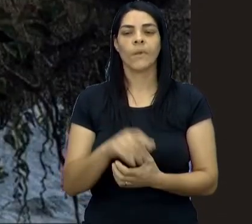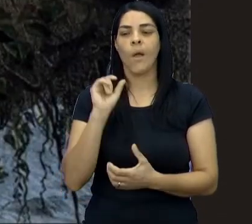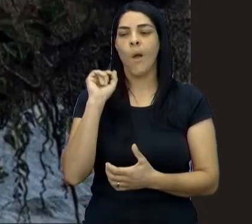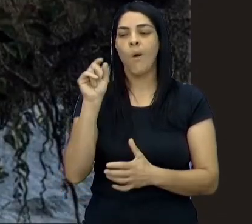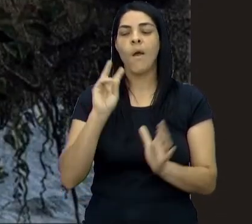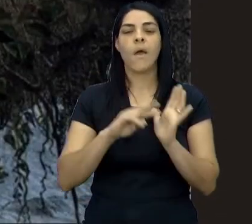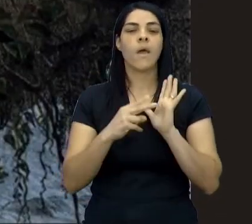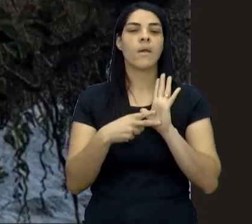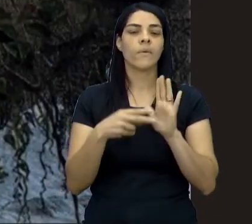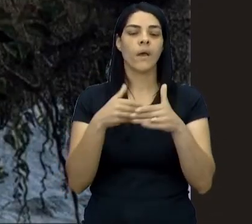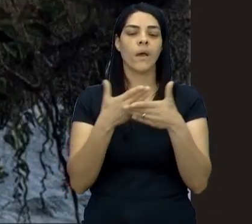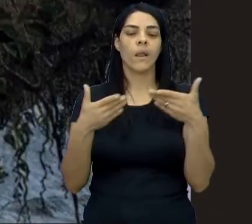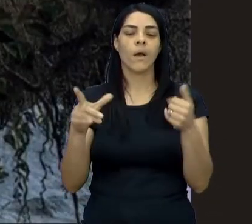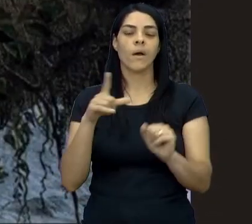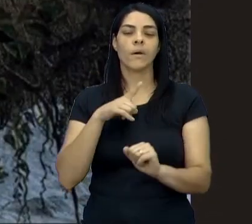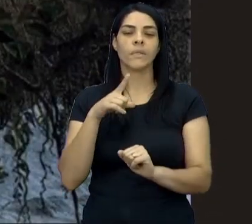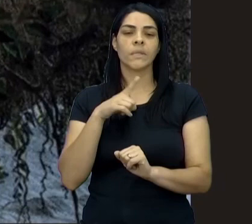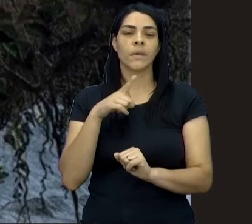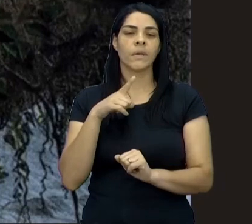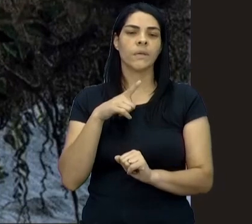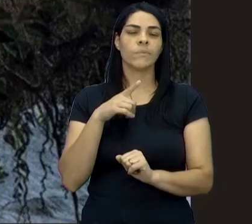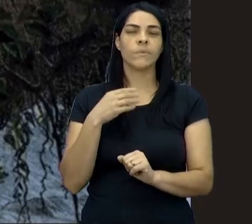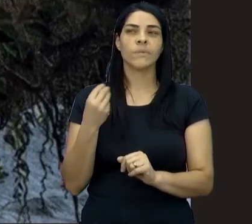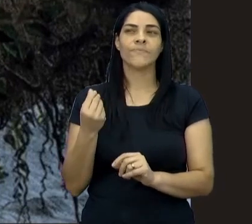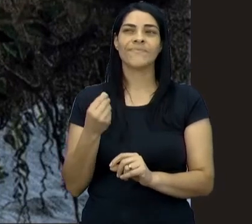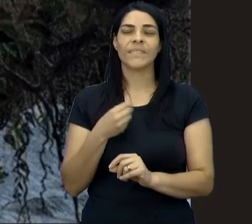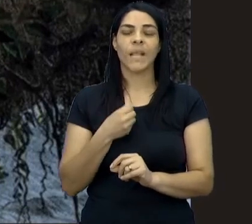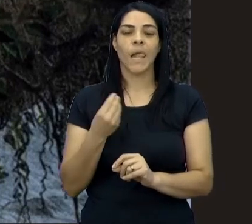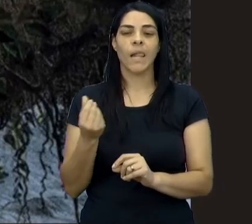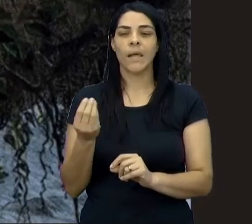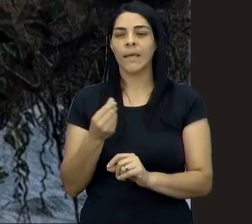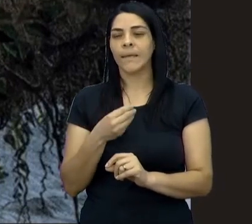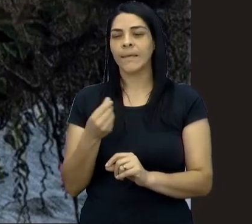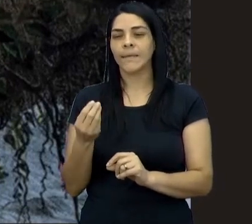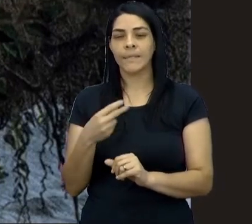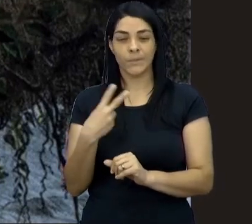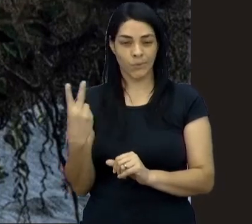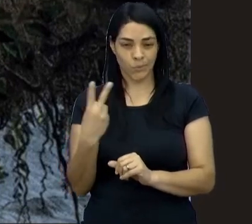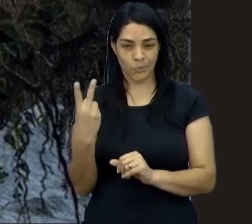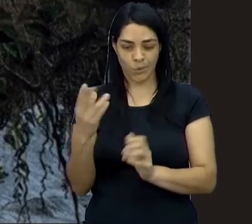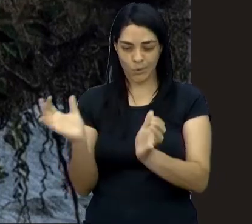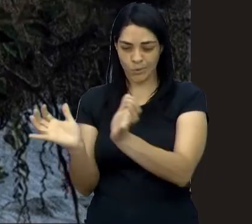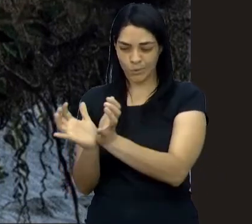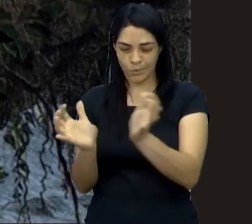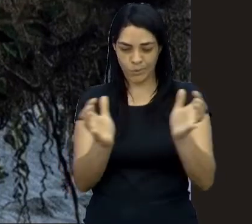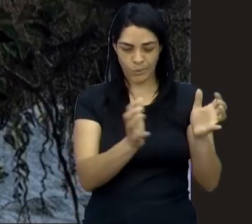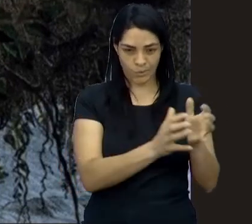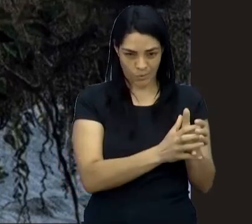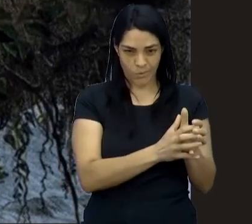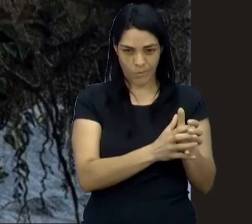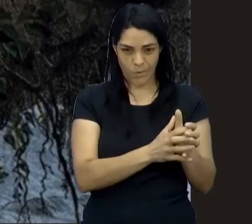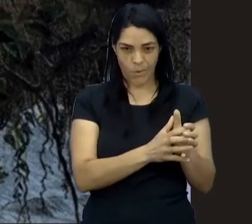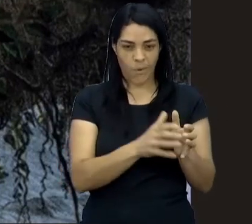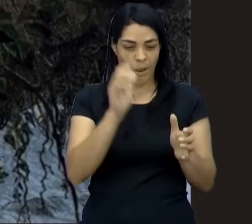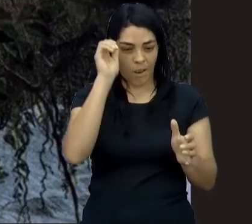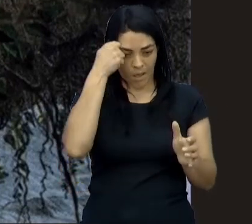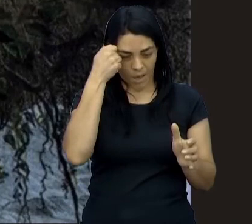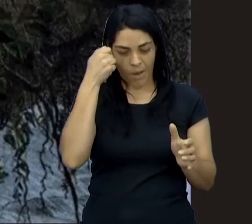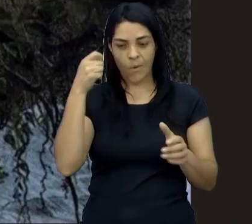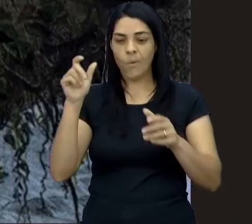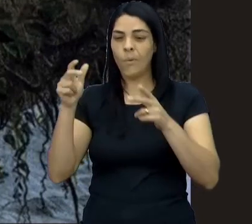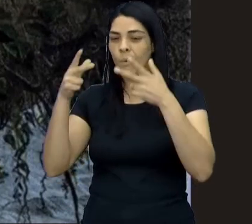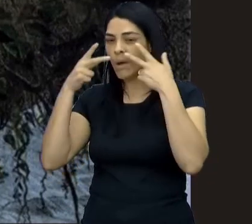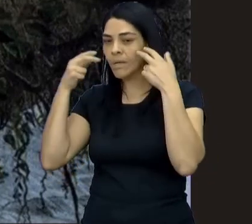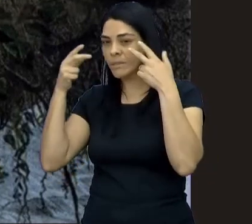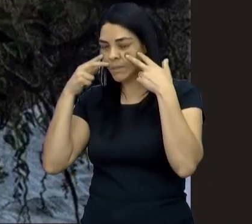a gente tem aí esses esses dois grupos nem indígenas e negros tal que muitas vezes pelo próprio